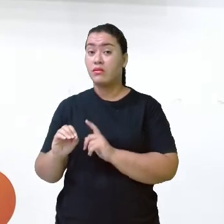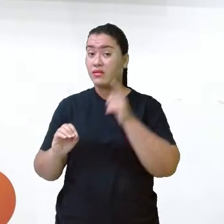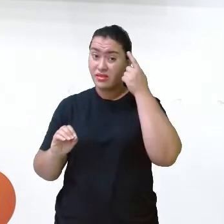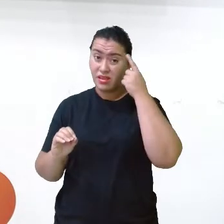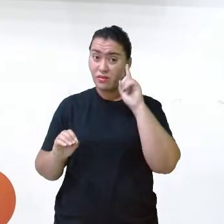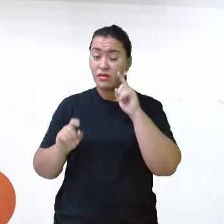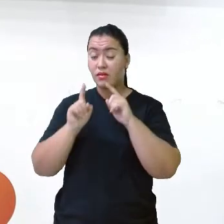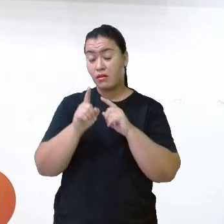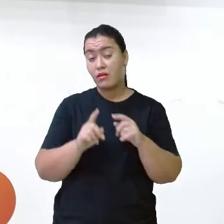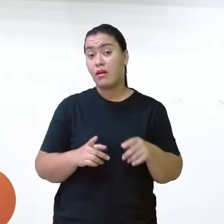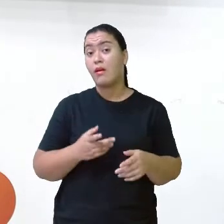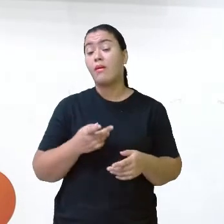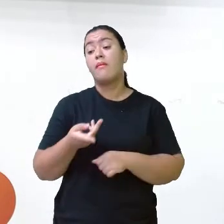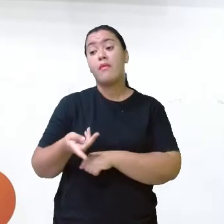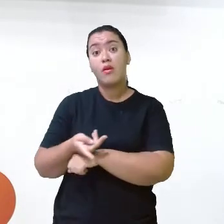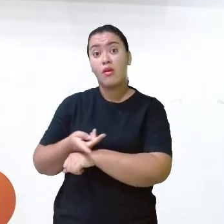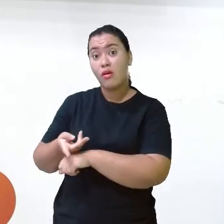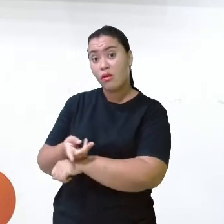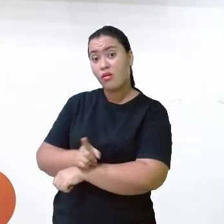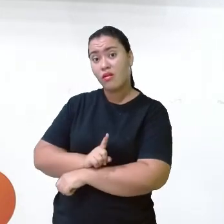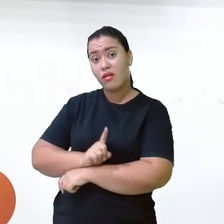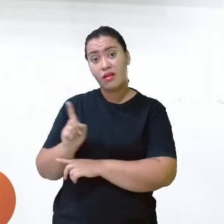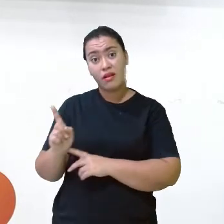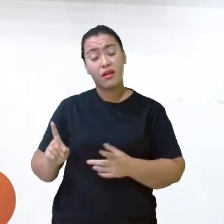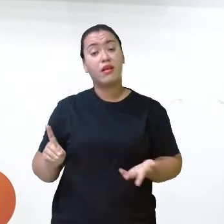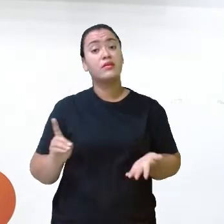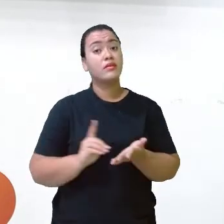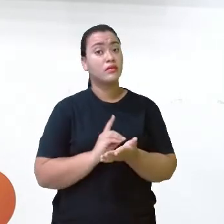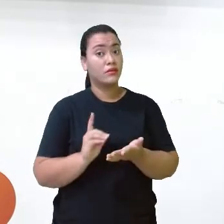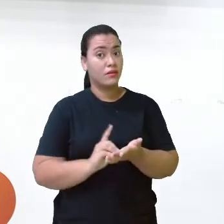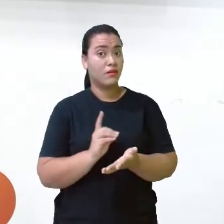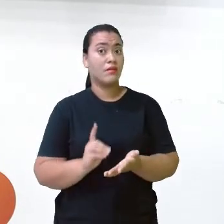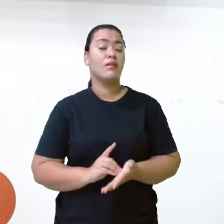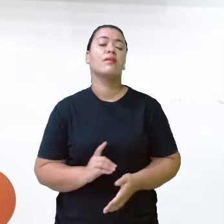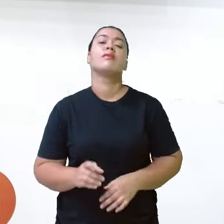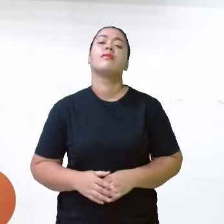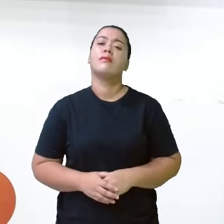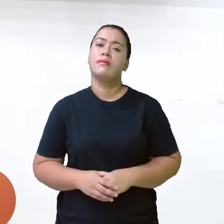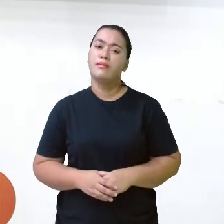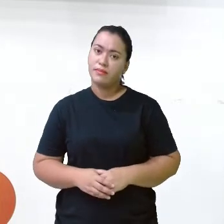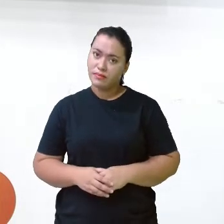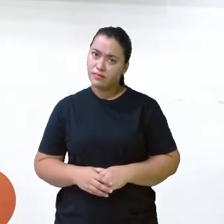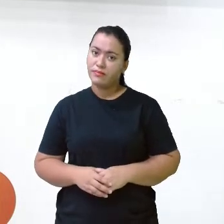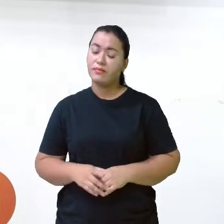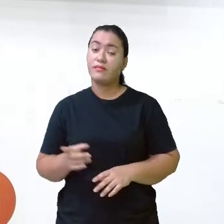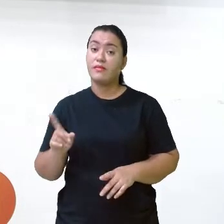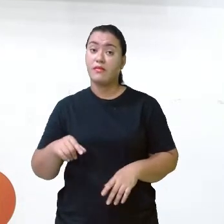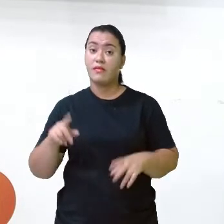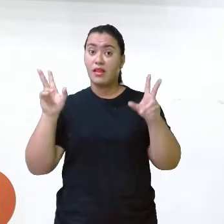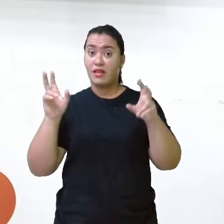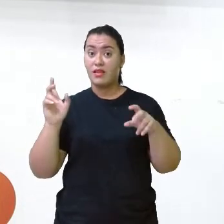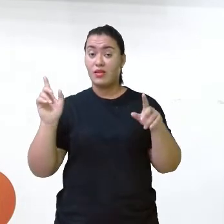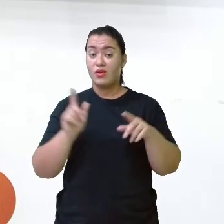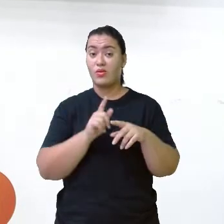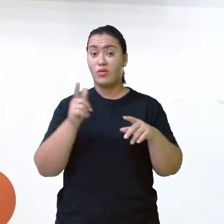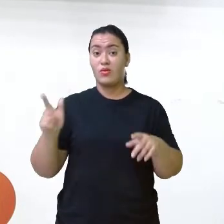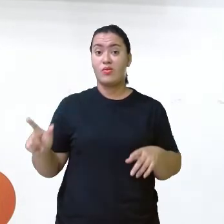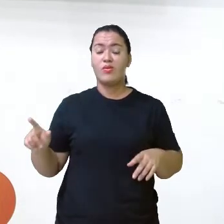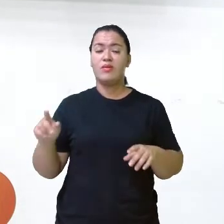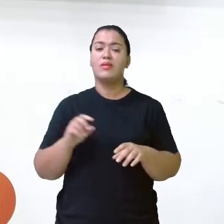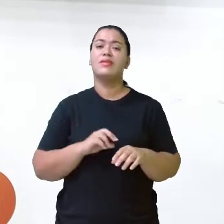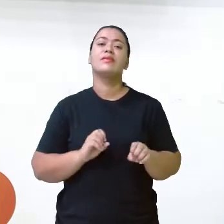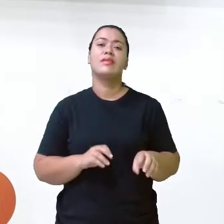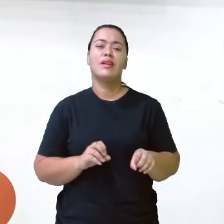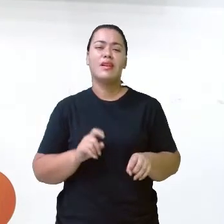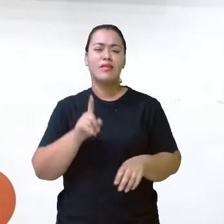no dicionário, tá, gente? Porque, como esse é assunto de outra aula, eu não vou falar aqui. Eu vou deixar vocês na curiosidade